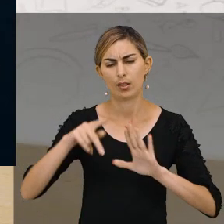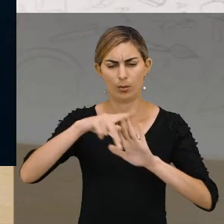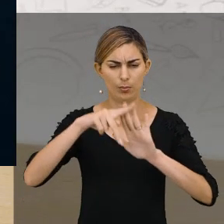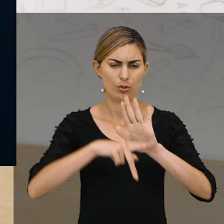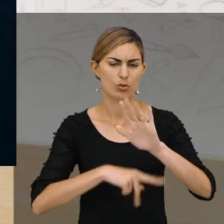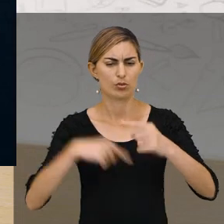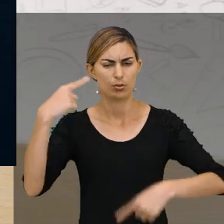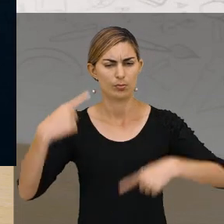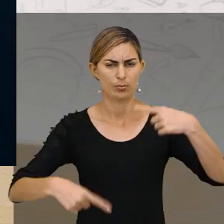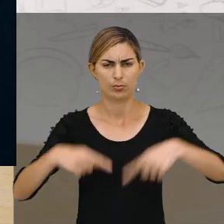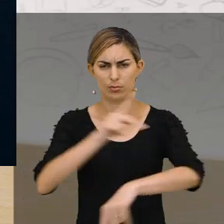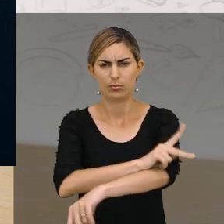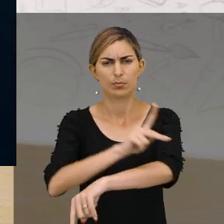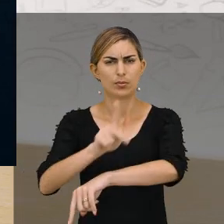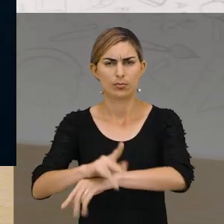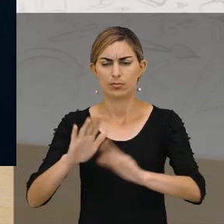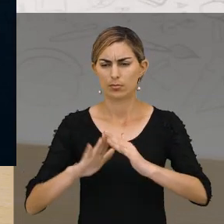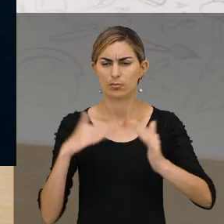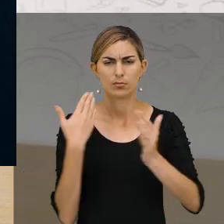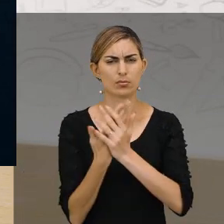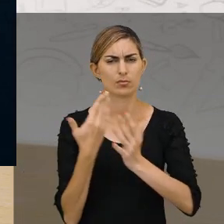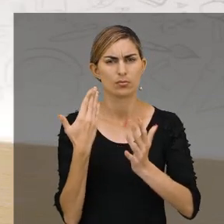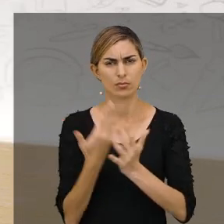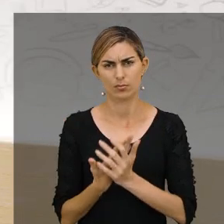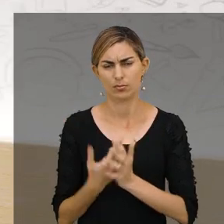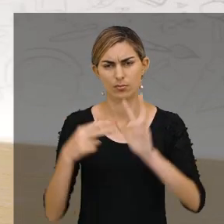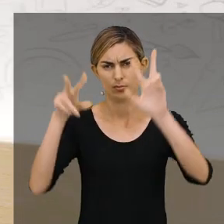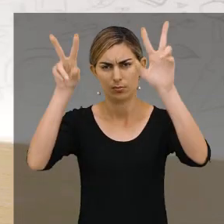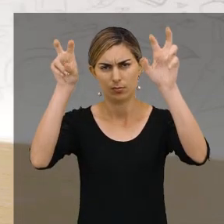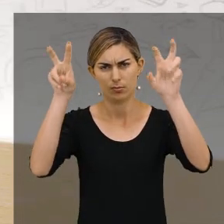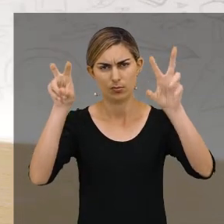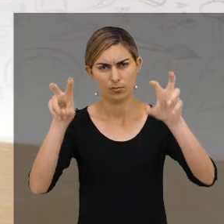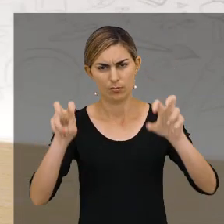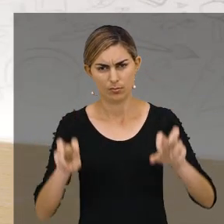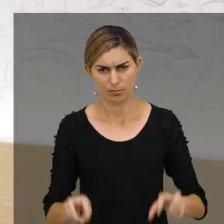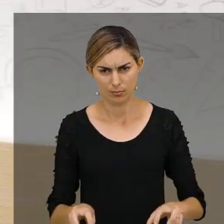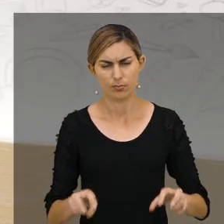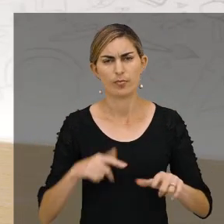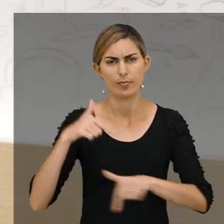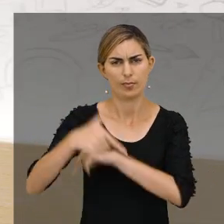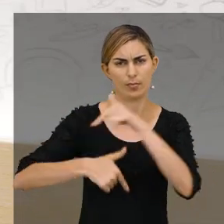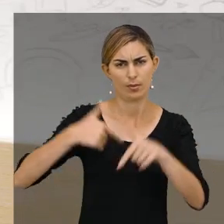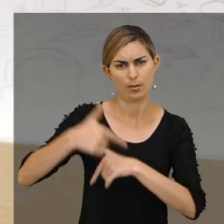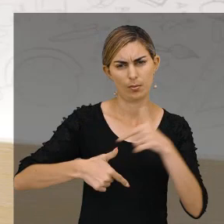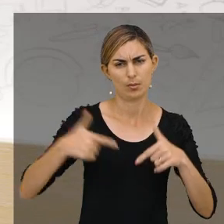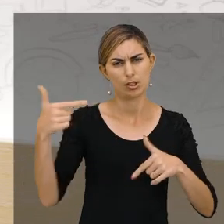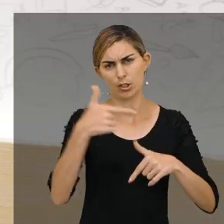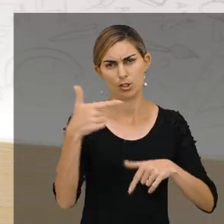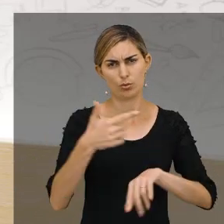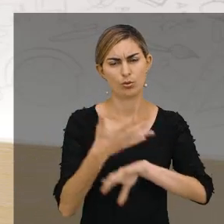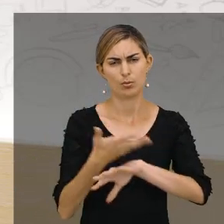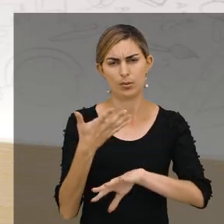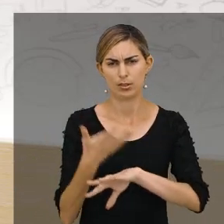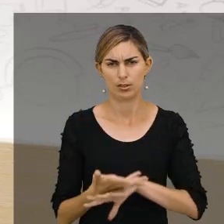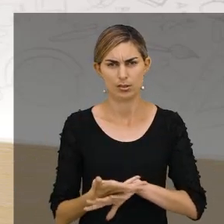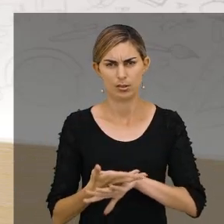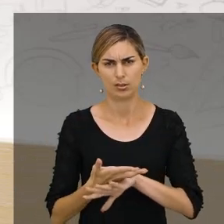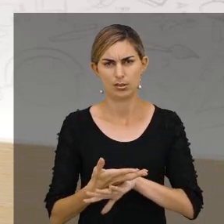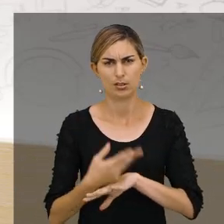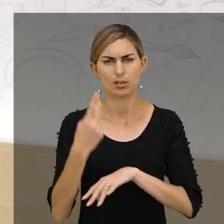do projeto político-pedagógico da escola, que é o tema que nós vamos trabalhar na segunda